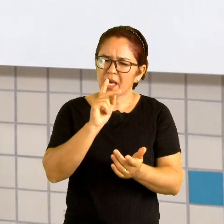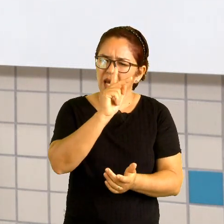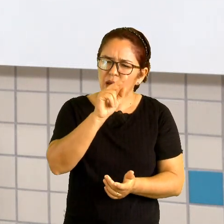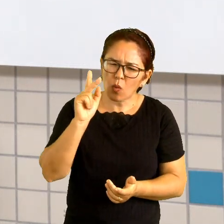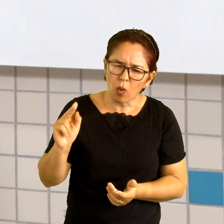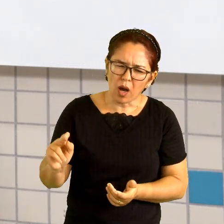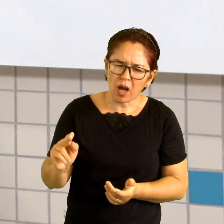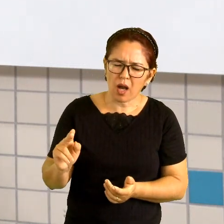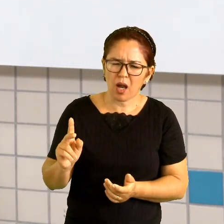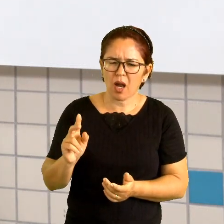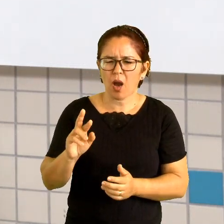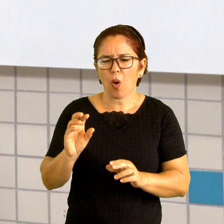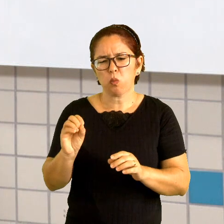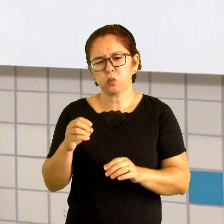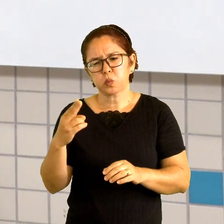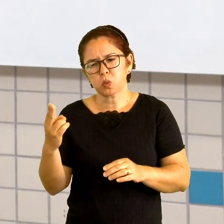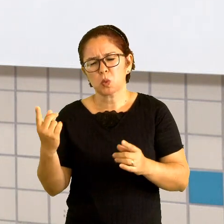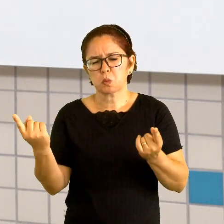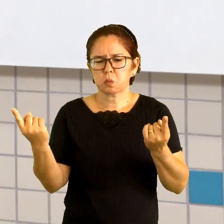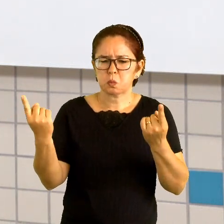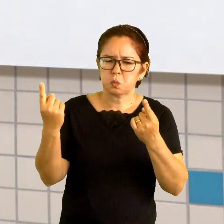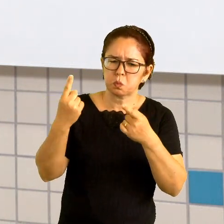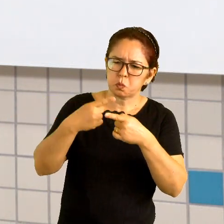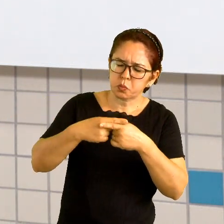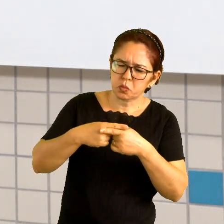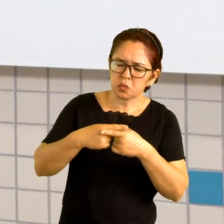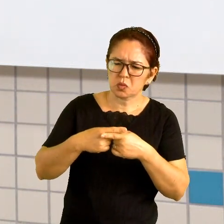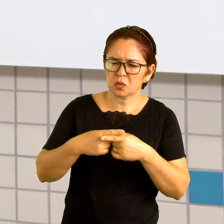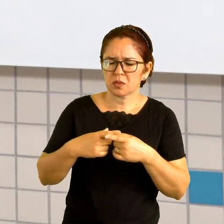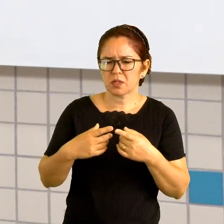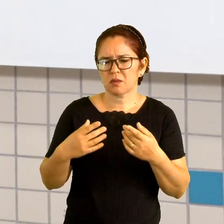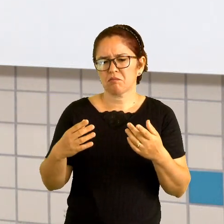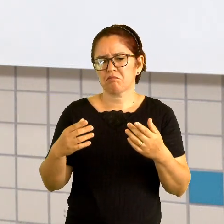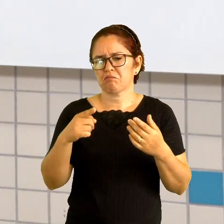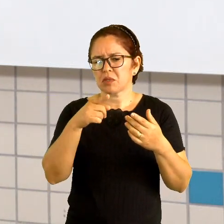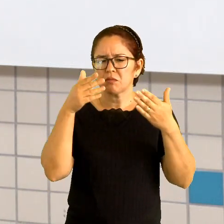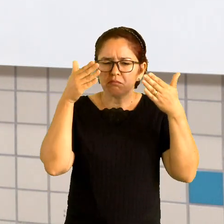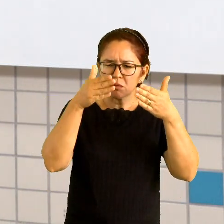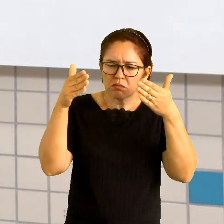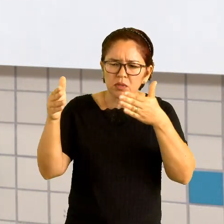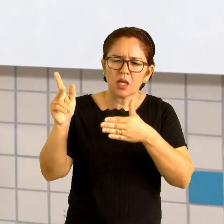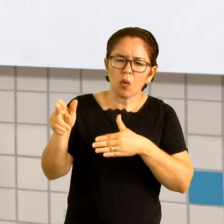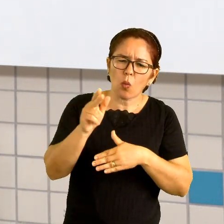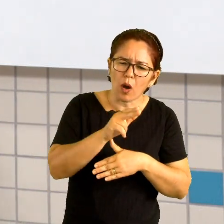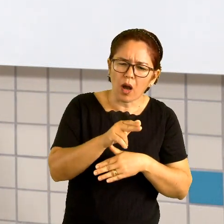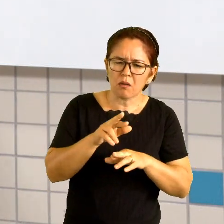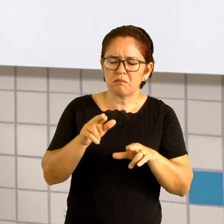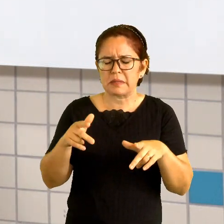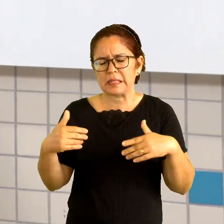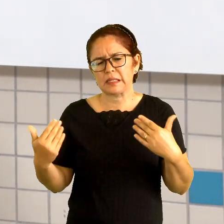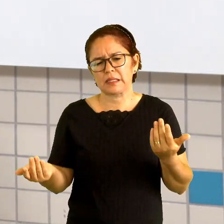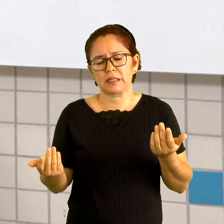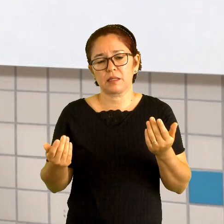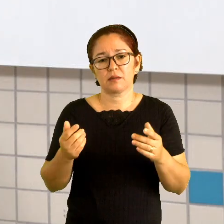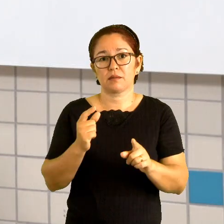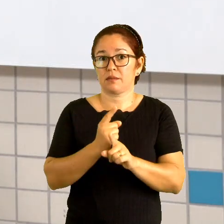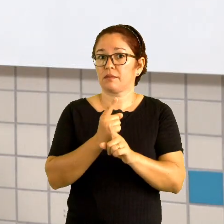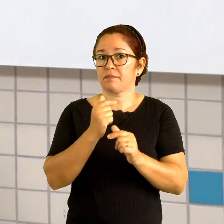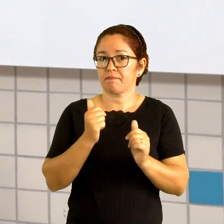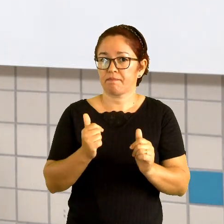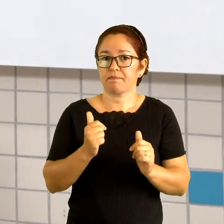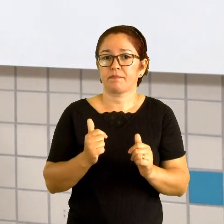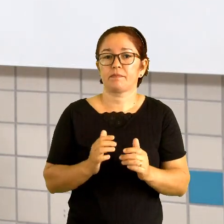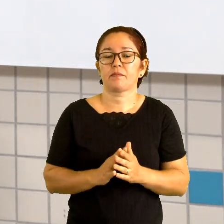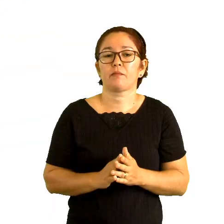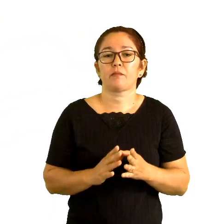apropriação ou se ele não apresenta nenhuma intertextualidade. Ok? Vamos para número